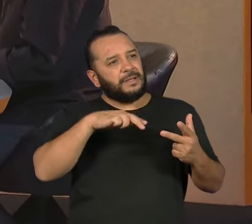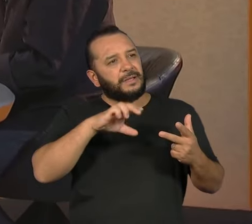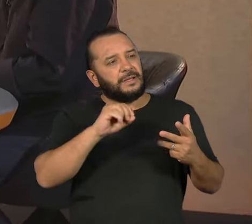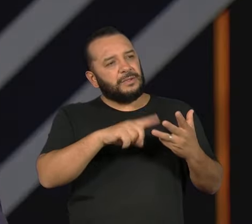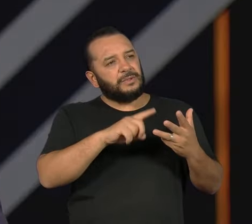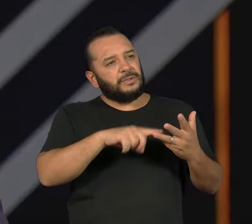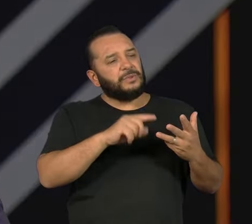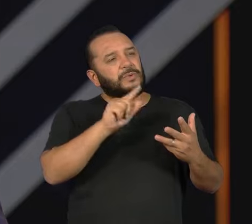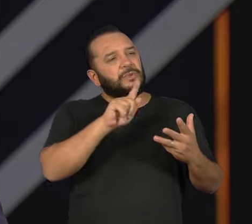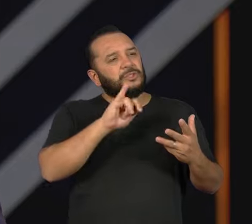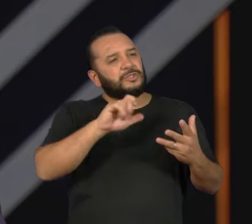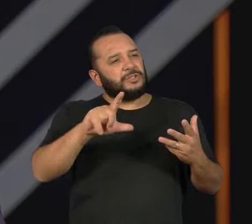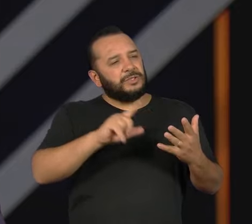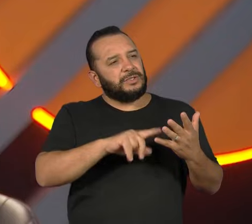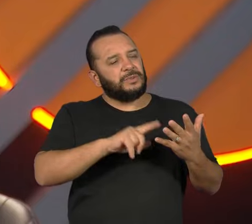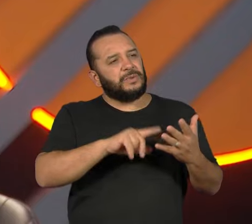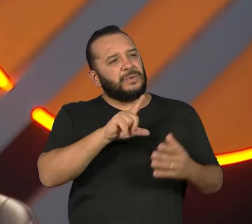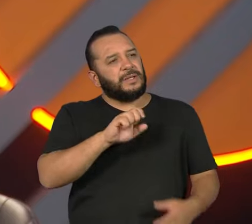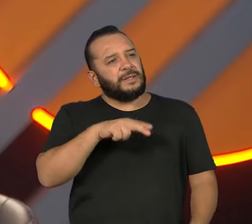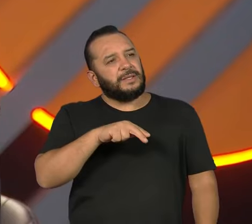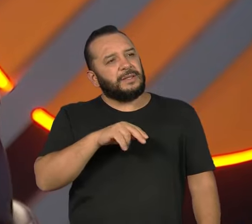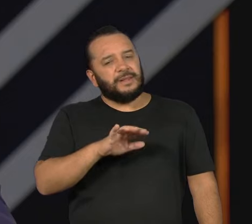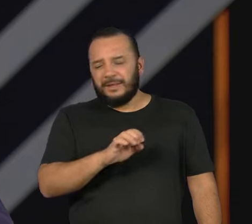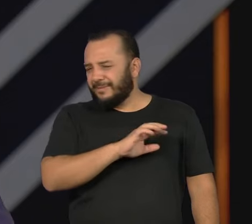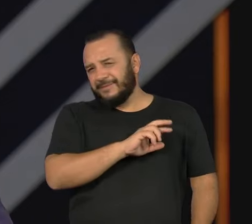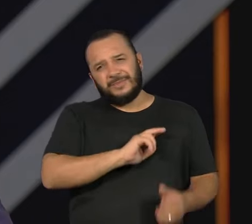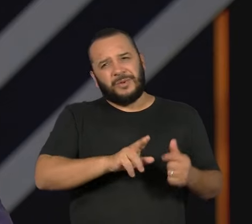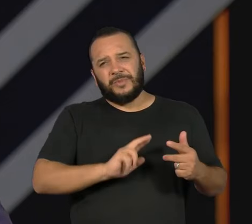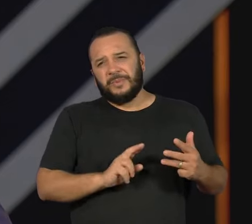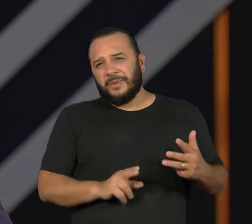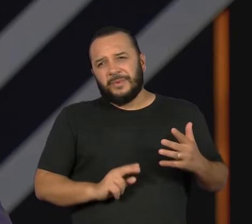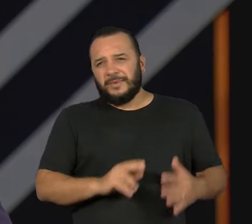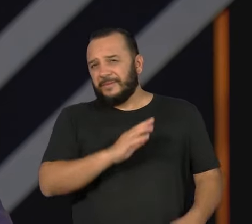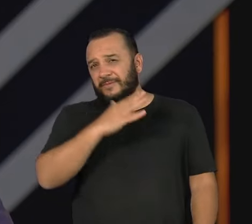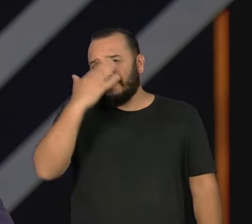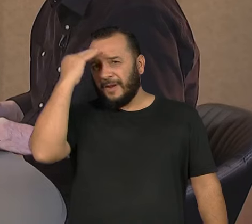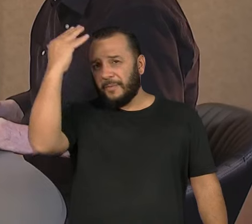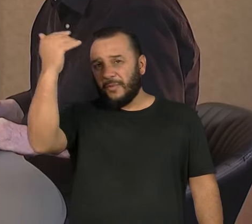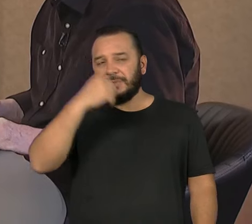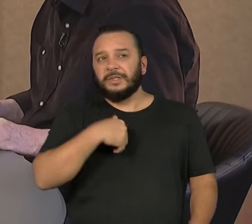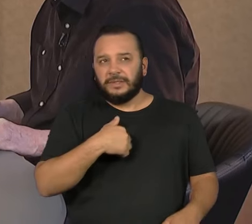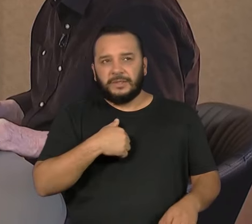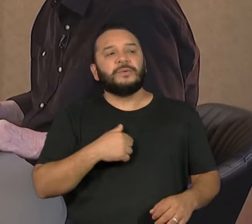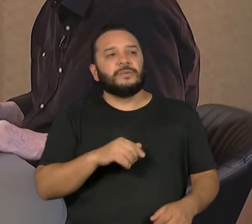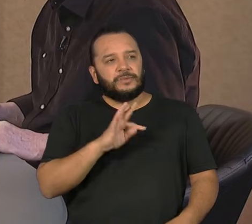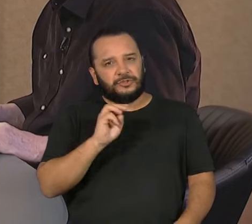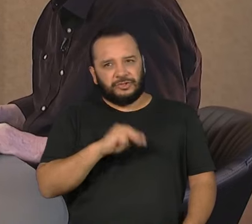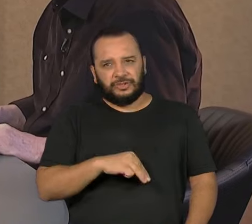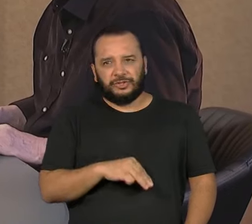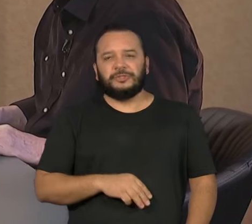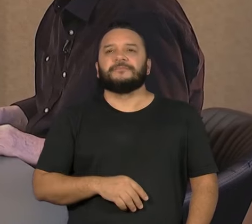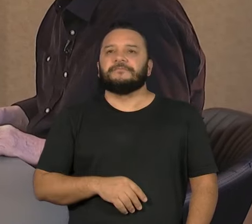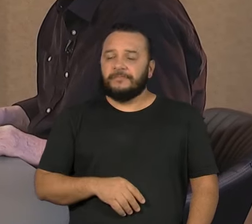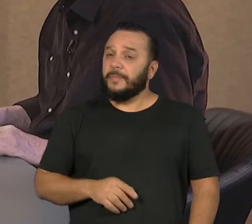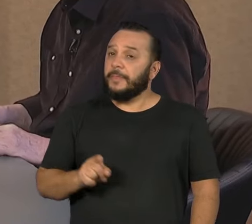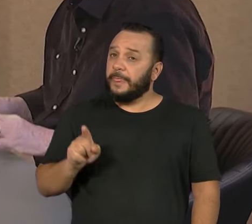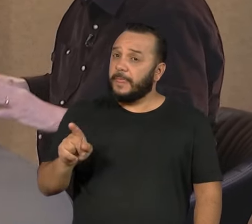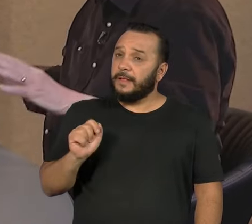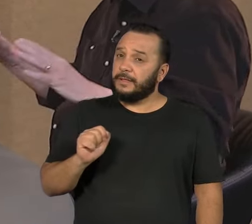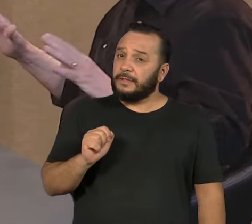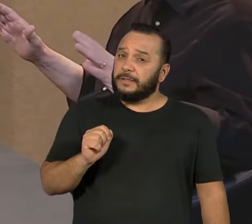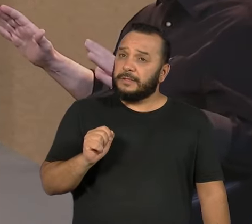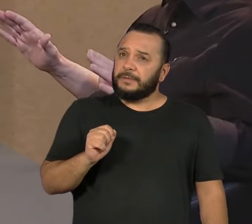Gil, Lenine, quem você imaginar eu tive o privilégio de tocar. Tim Maia. Agora, Derico,